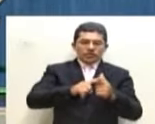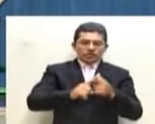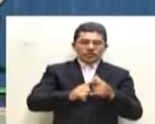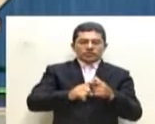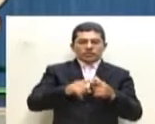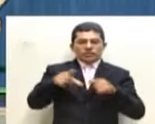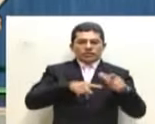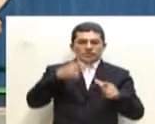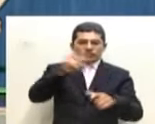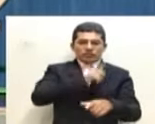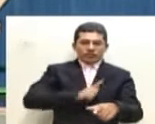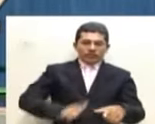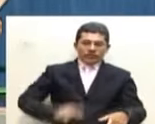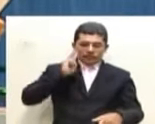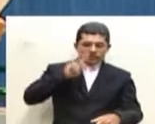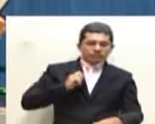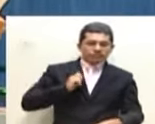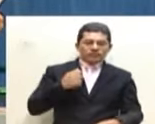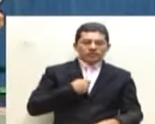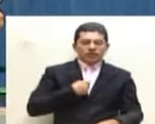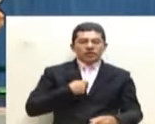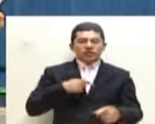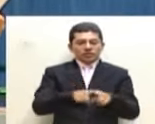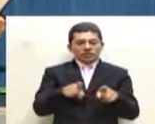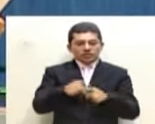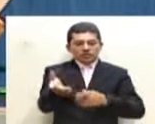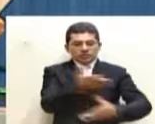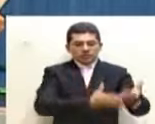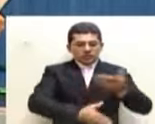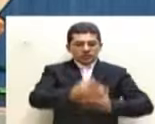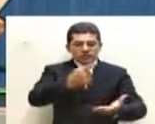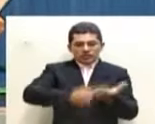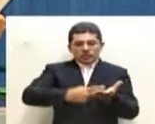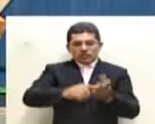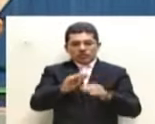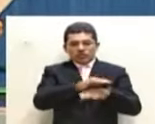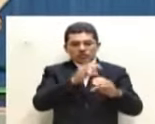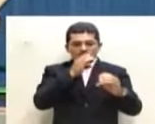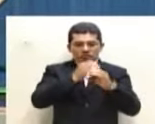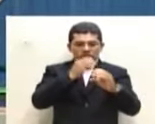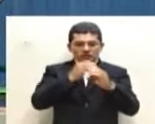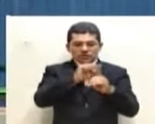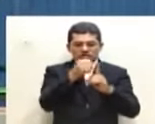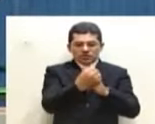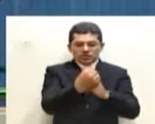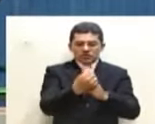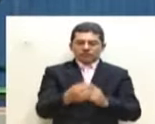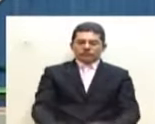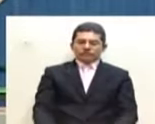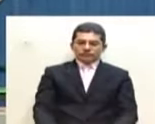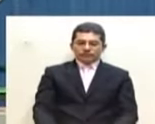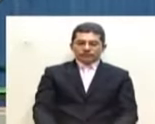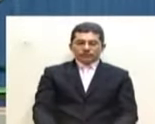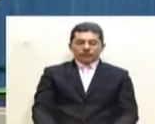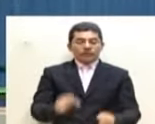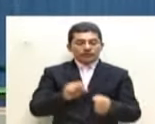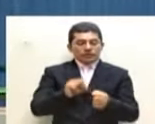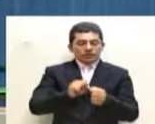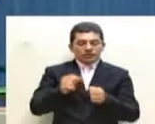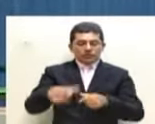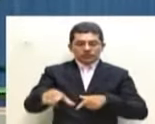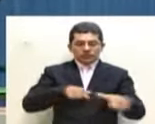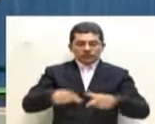interlocução do poder público com a sociedade e o ato de legislar, que é da essência do parlamento